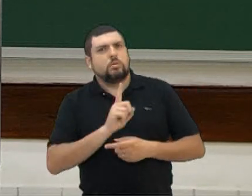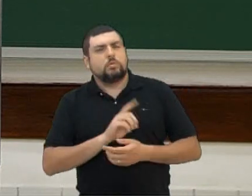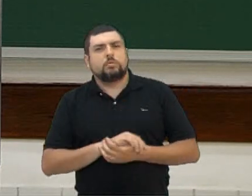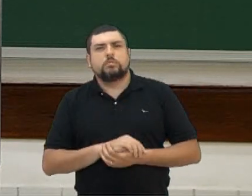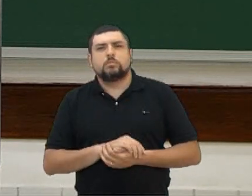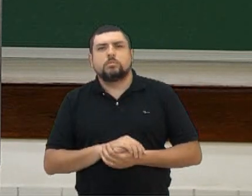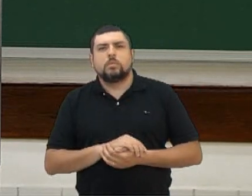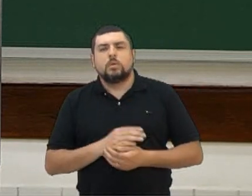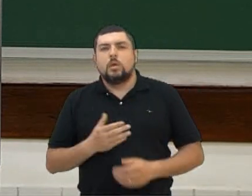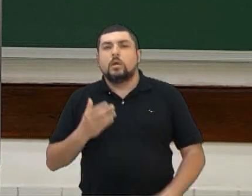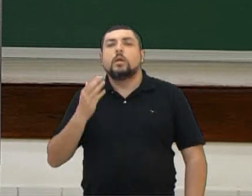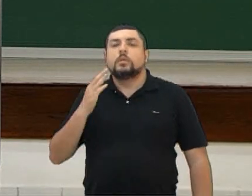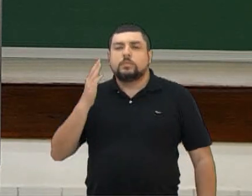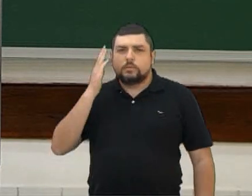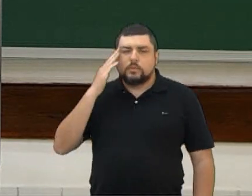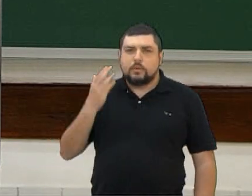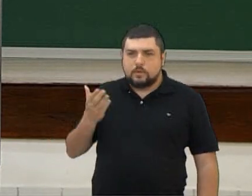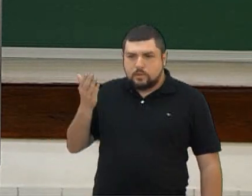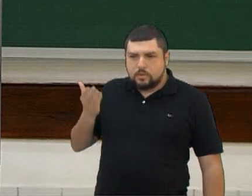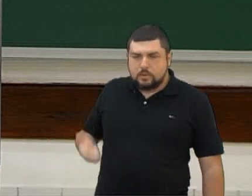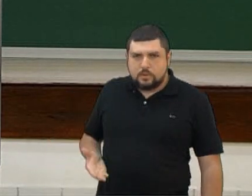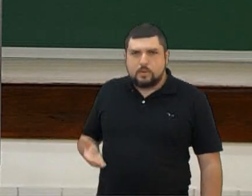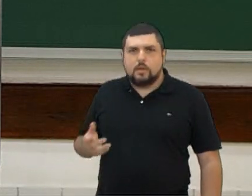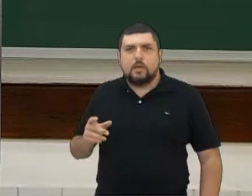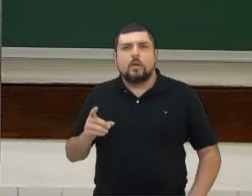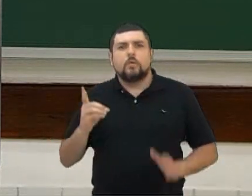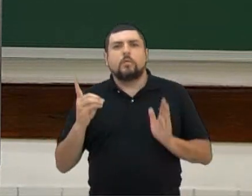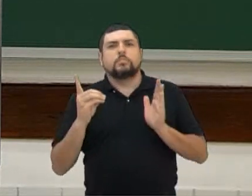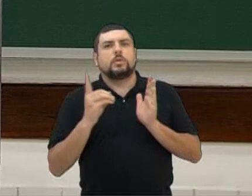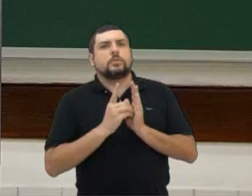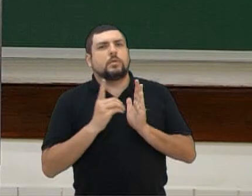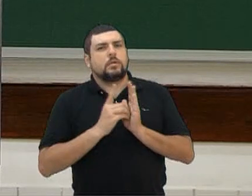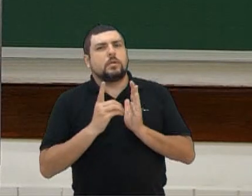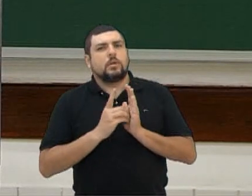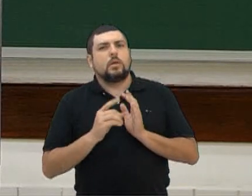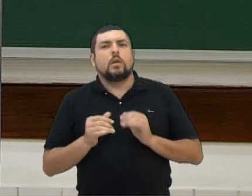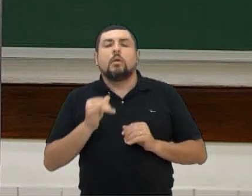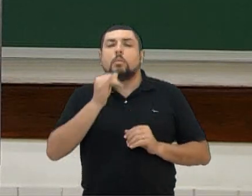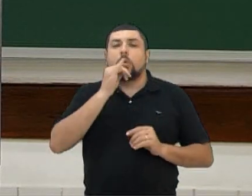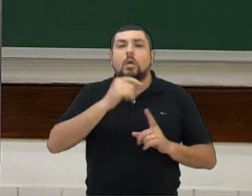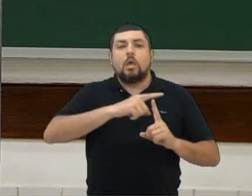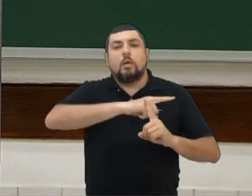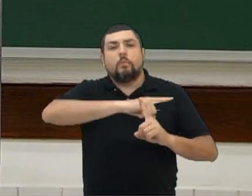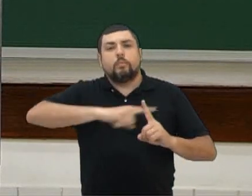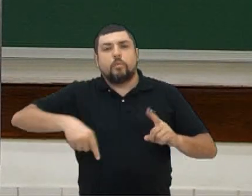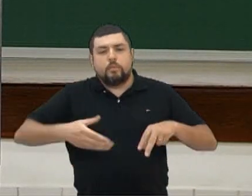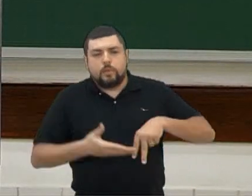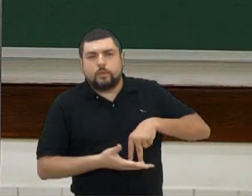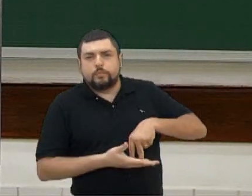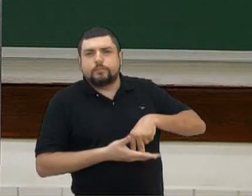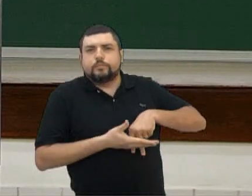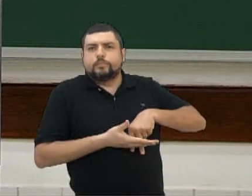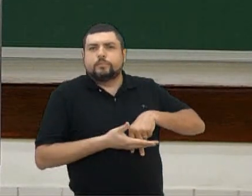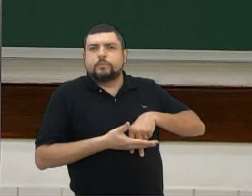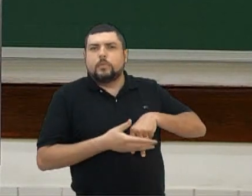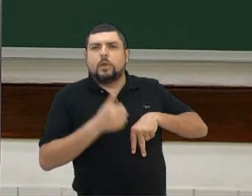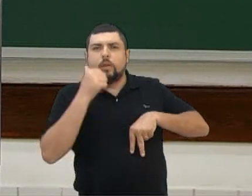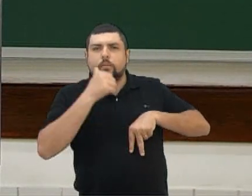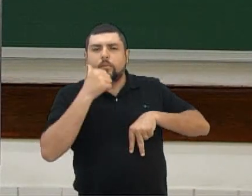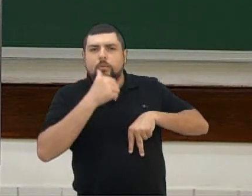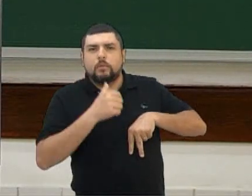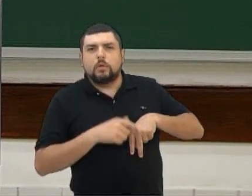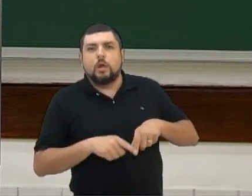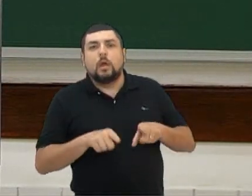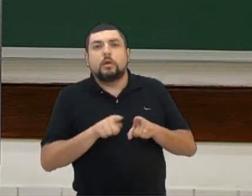ficou conhecido por alguns decretos polêmicos, como, por exemplo, proibir a minissaia, proibir rinhas ou brigas de